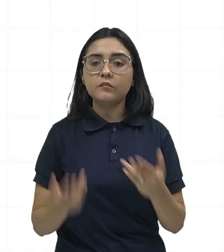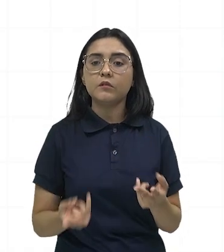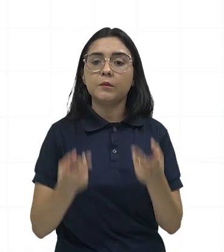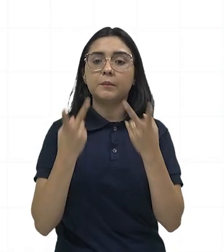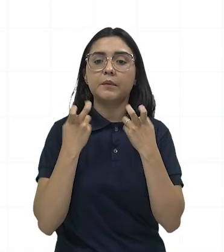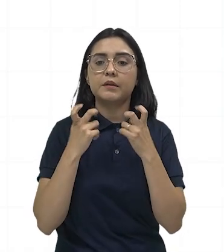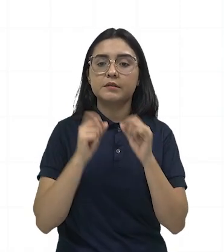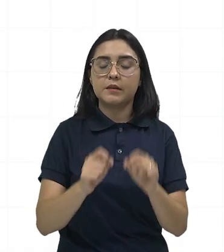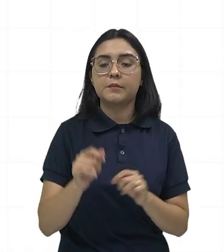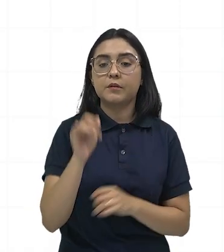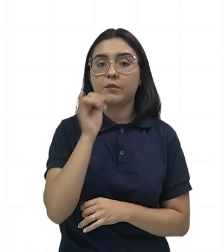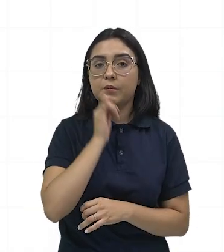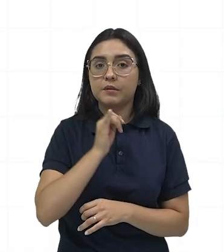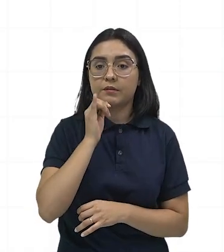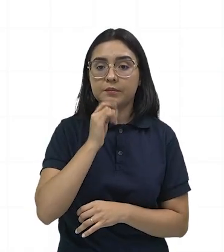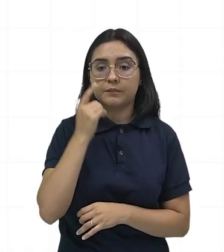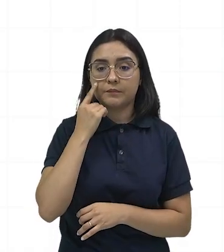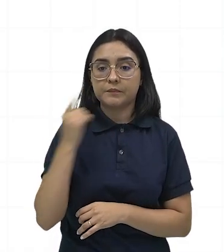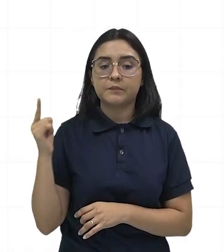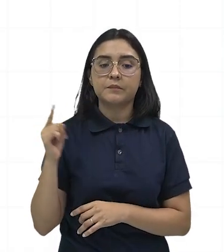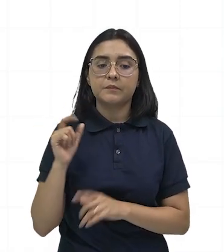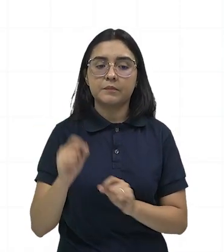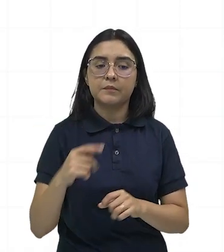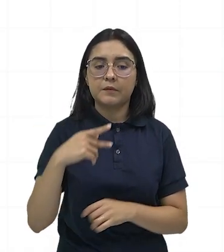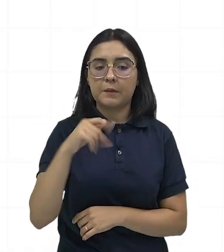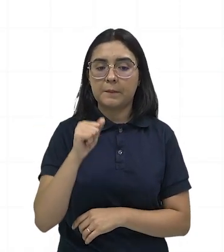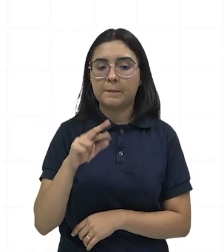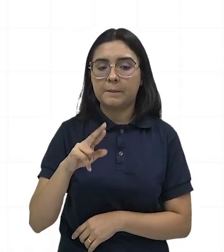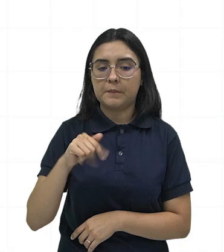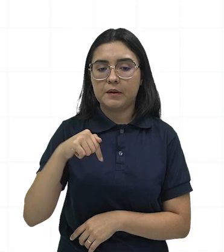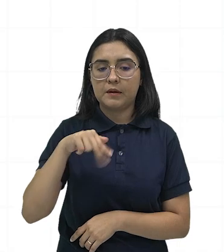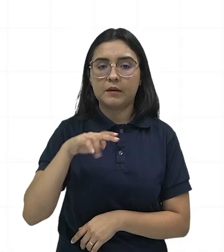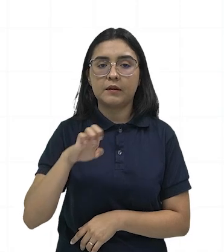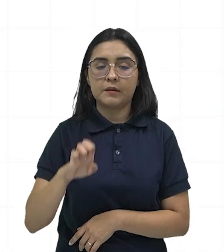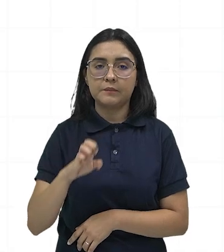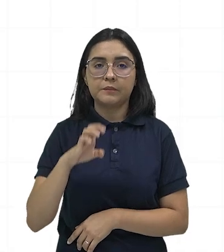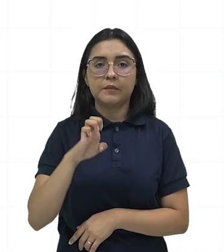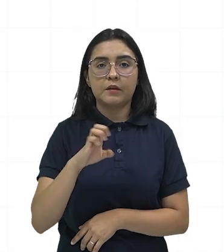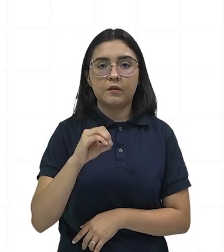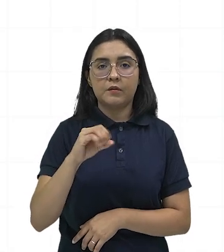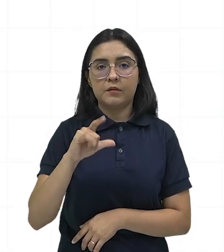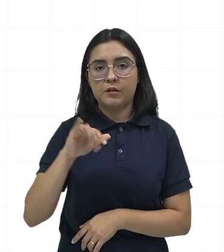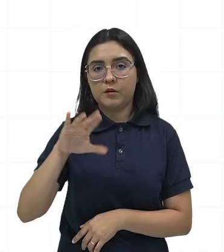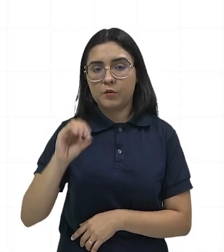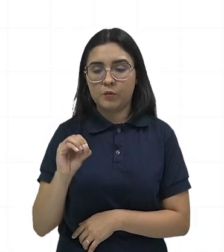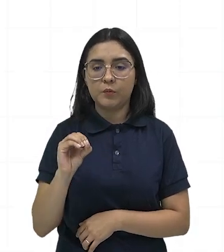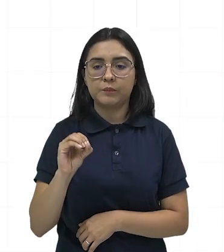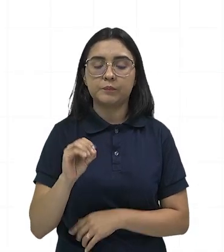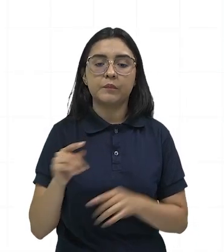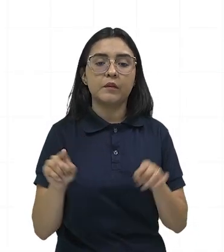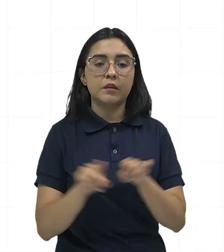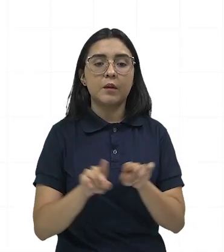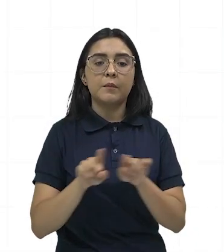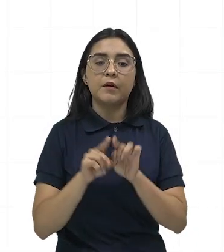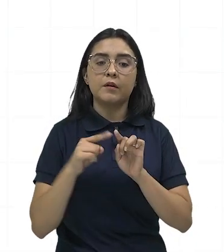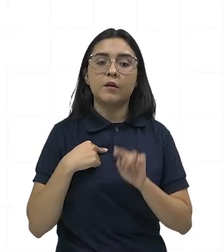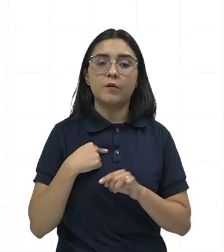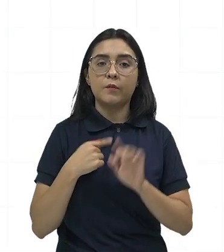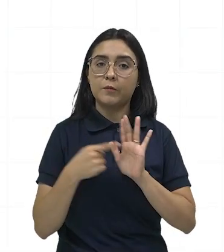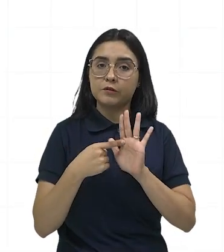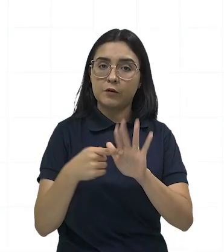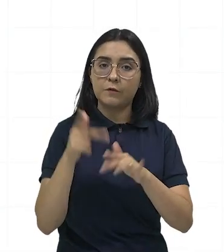estão vendo um exemplo de um parque eólico. Mas eu também trouxe aqui, ó, um vídeo para